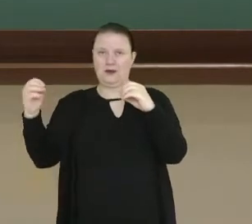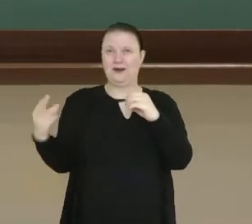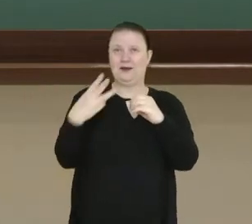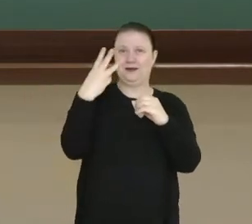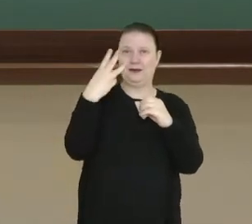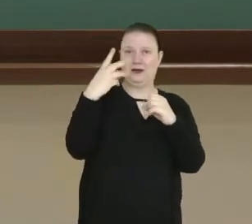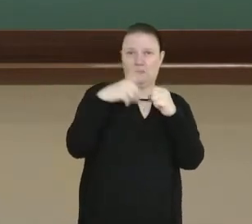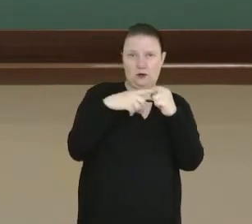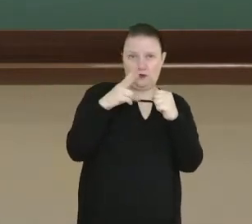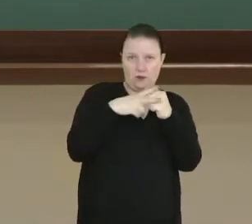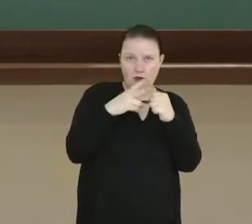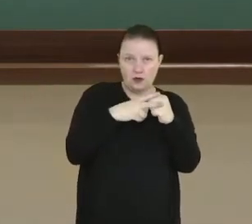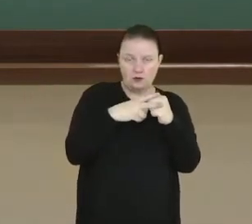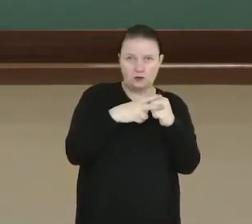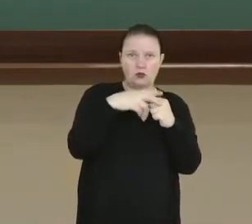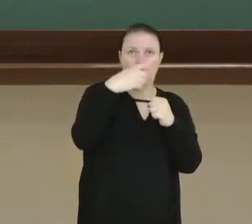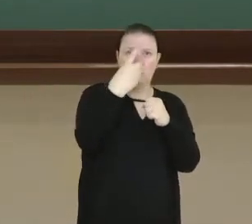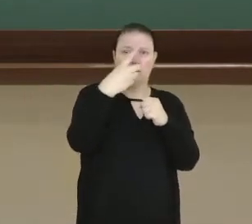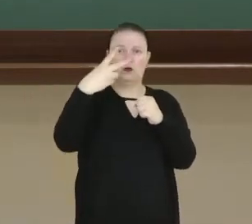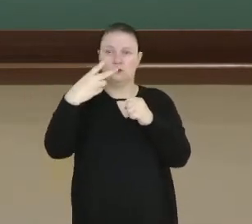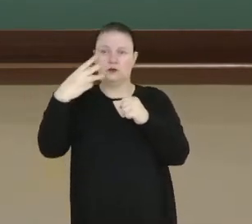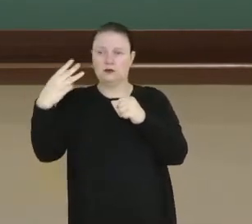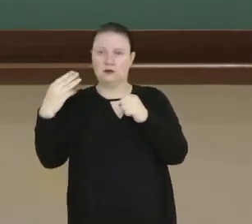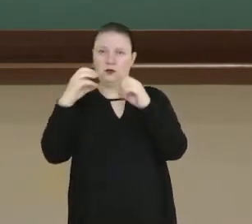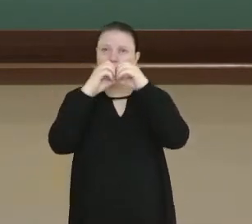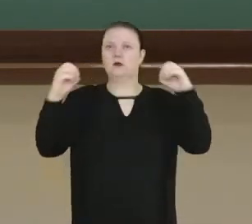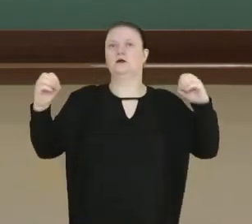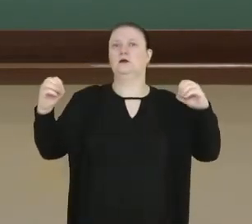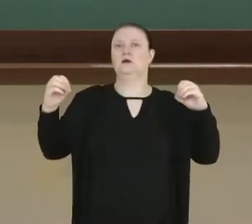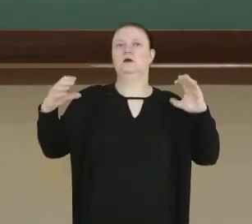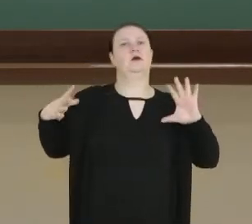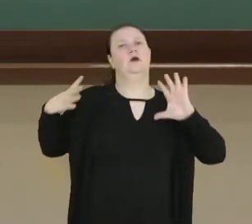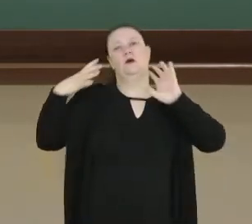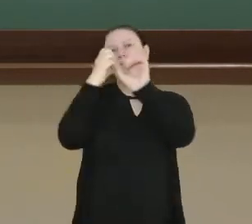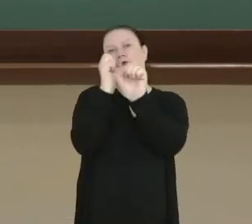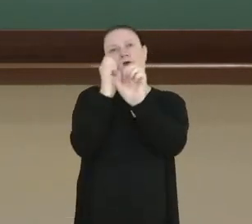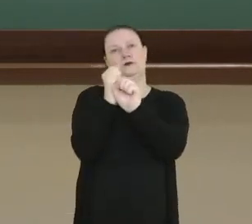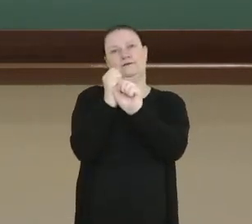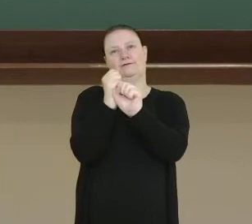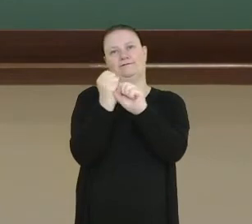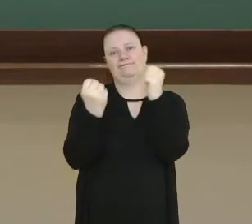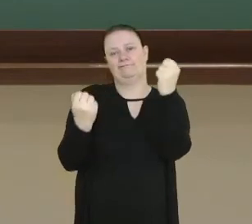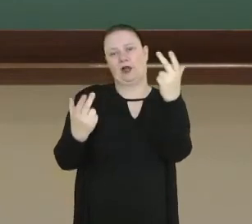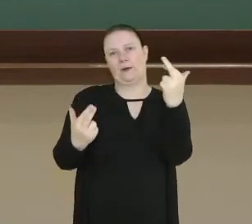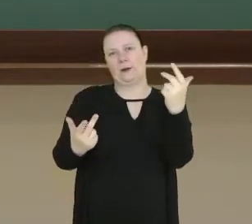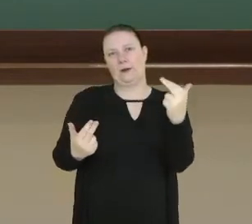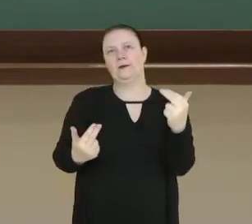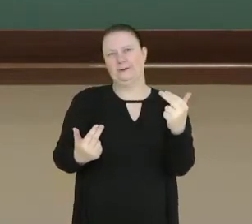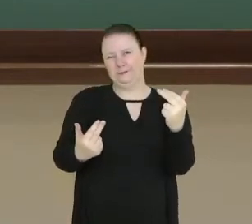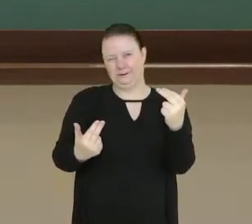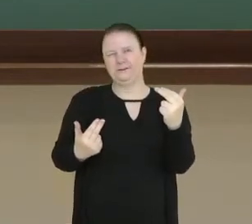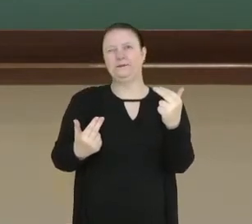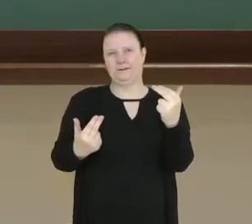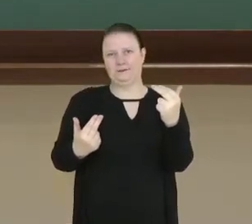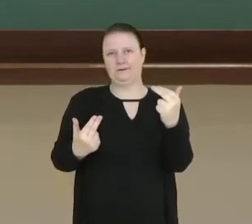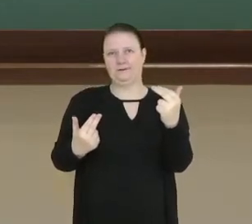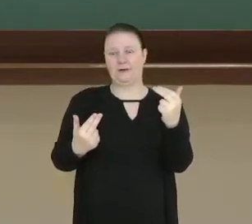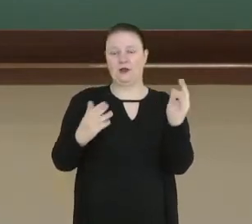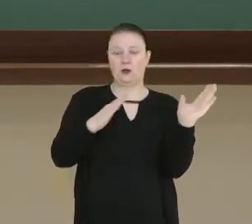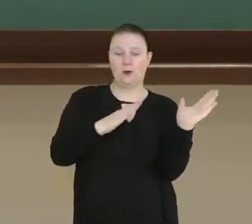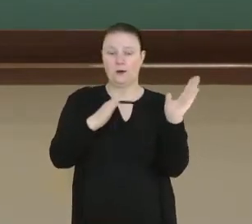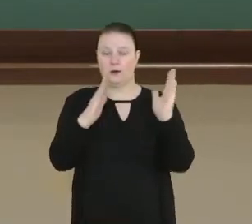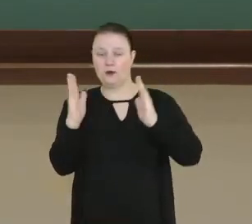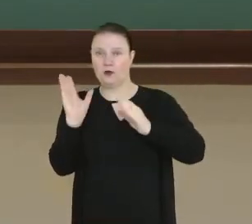orações. Então, a quantidade de verbos é a quantidade de orações que eu tenho, então, dentro ali daquele período,